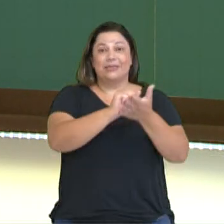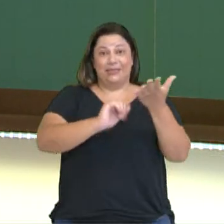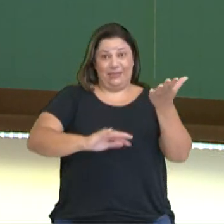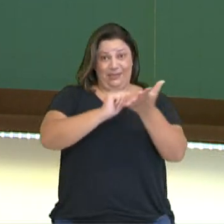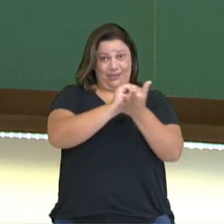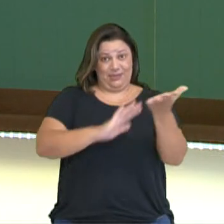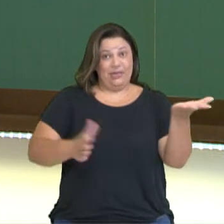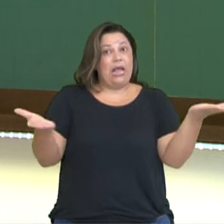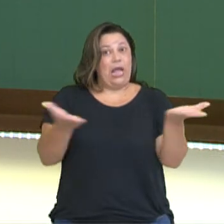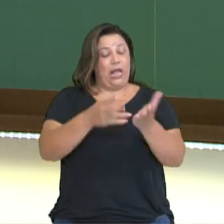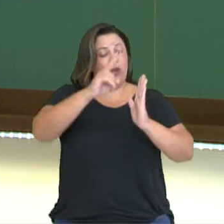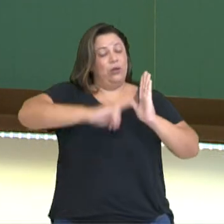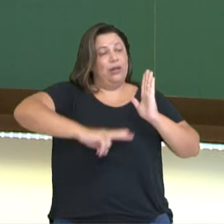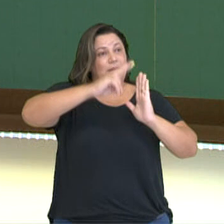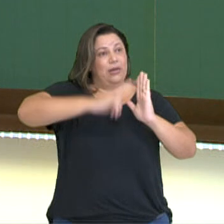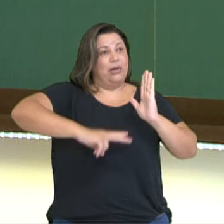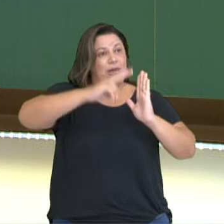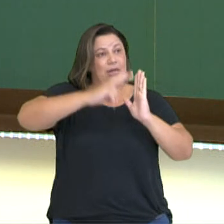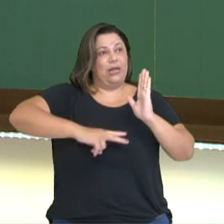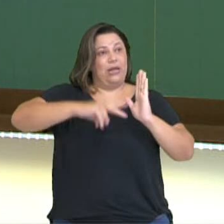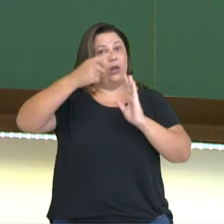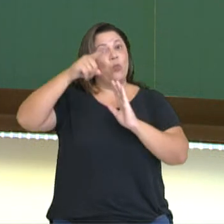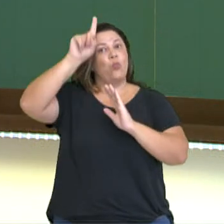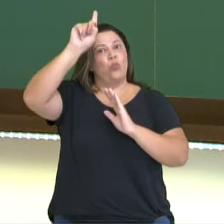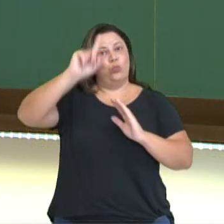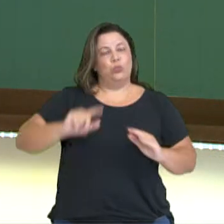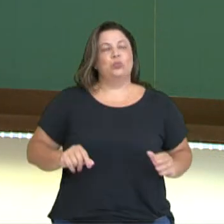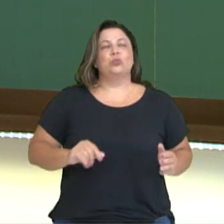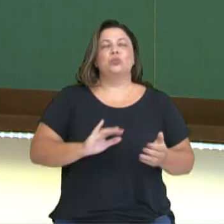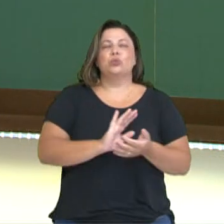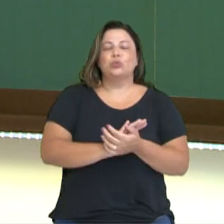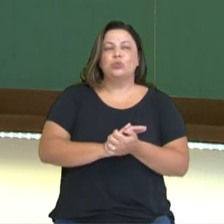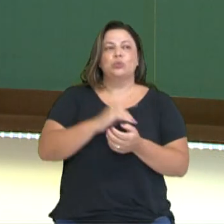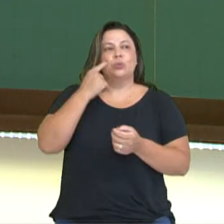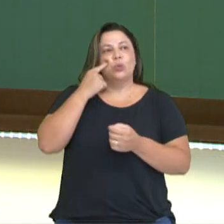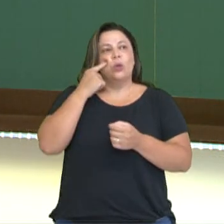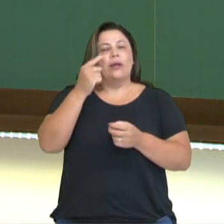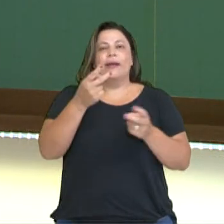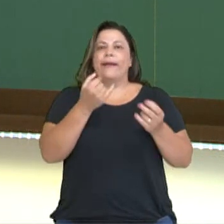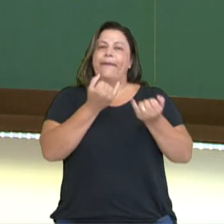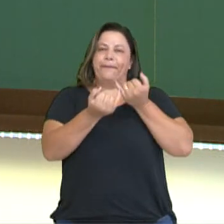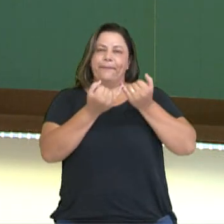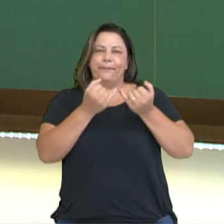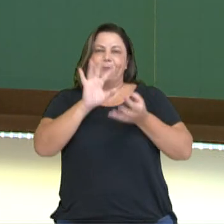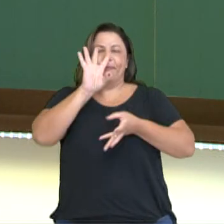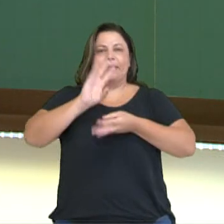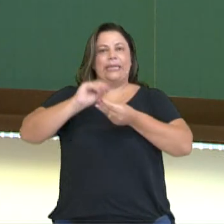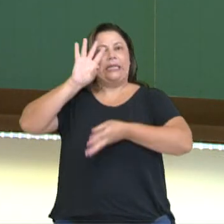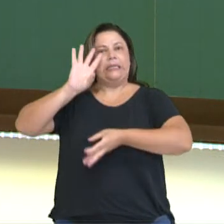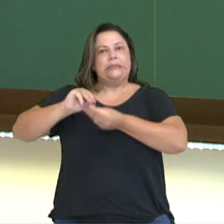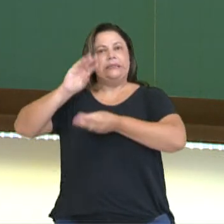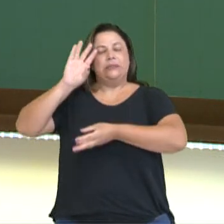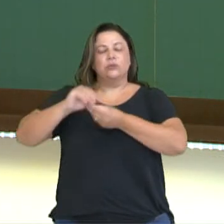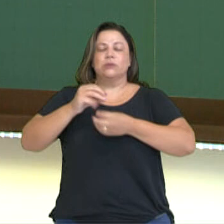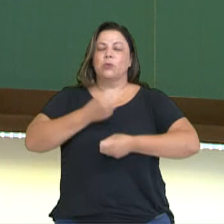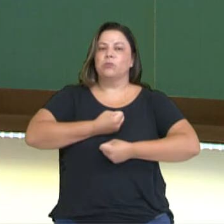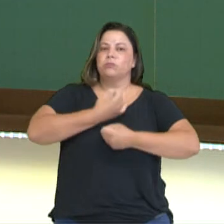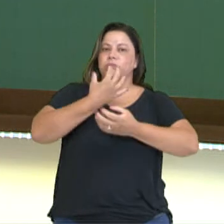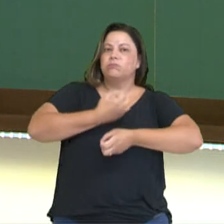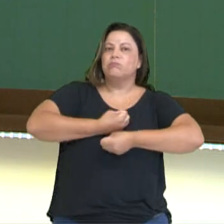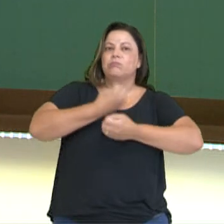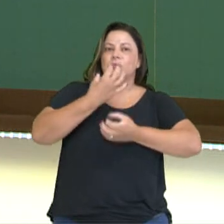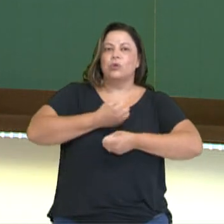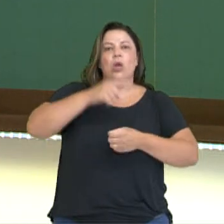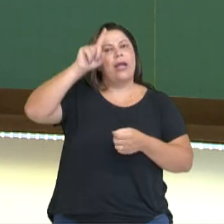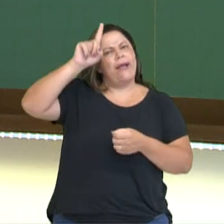Atividade, ó. Leia o último terceto, olhe bem, o último terceto é como se fosse a conclusão do poema, né? É nesse terceto